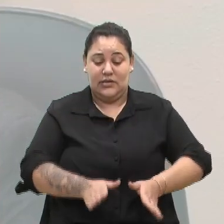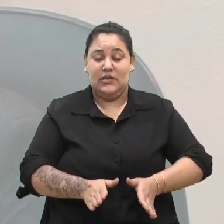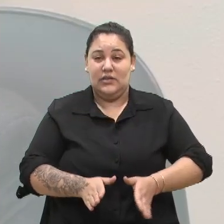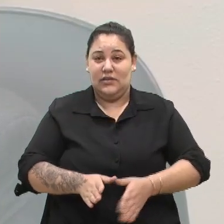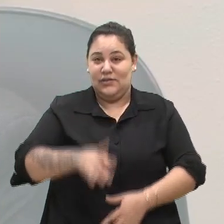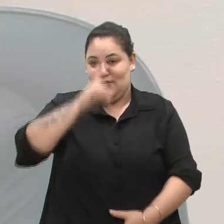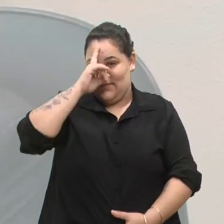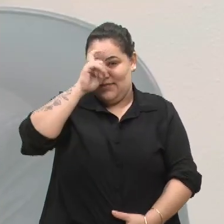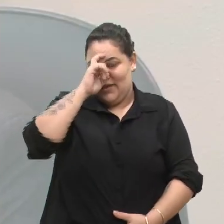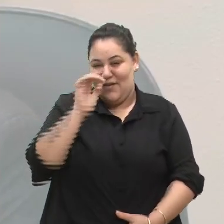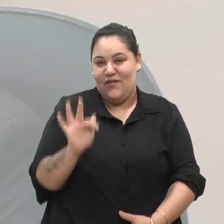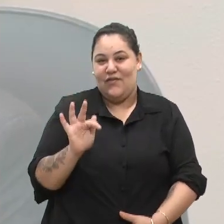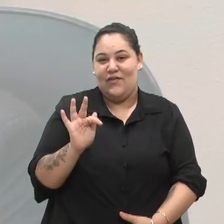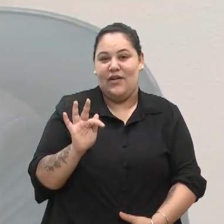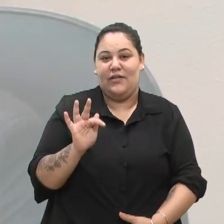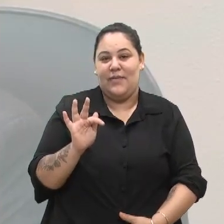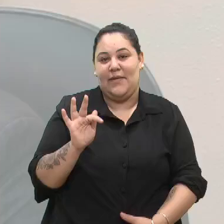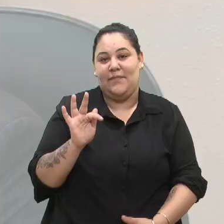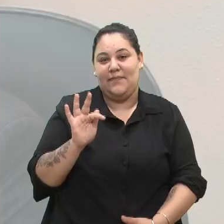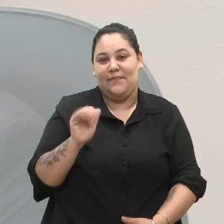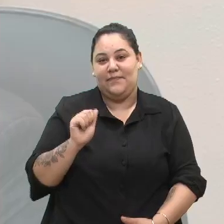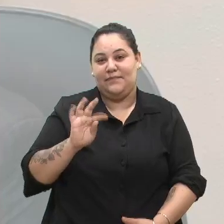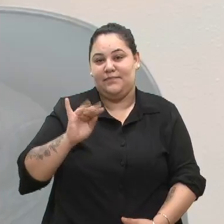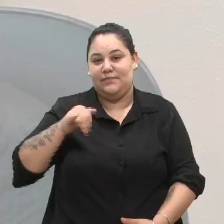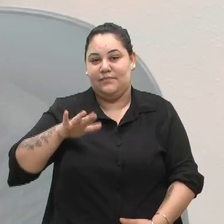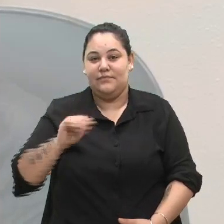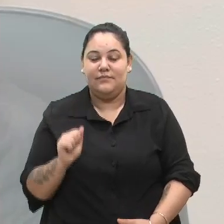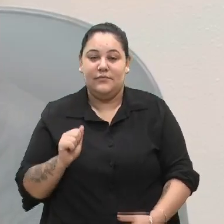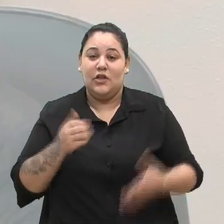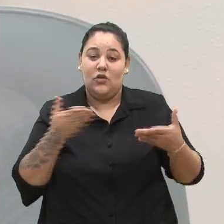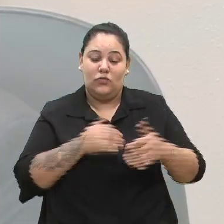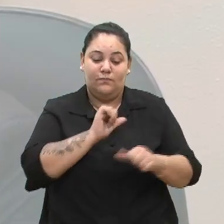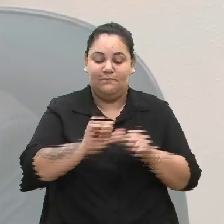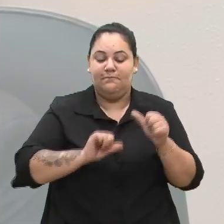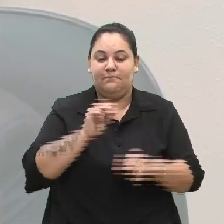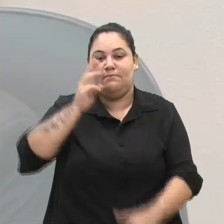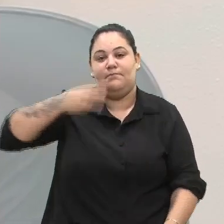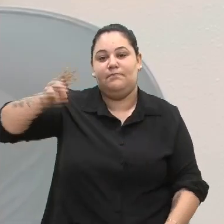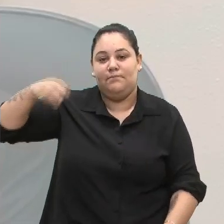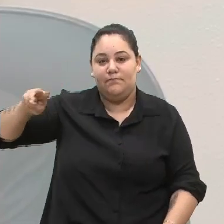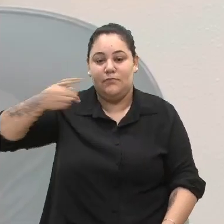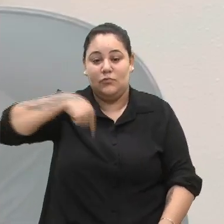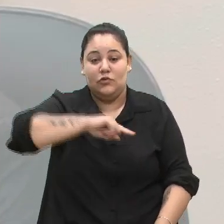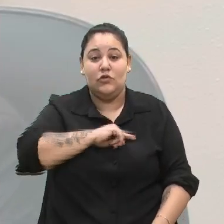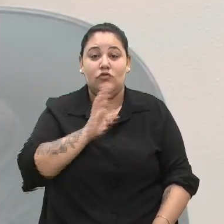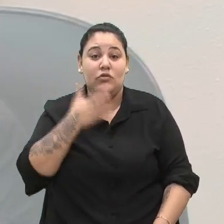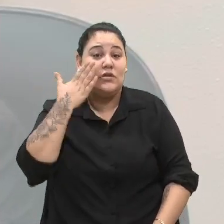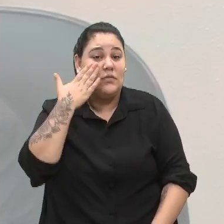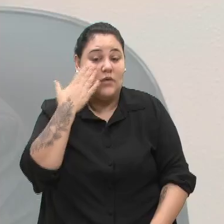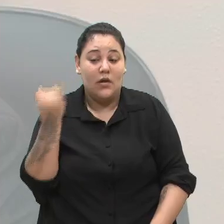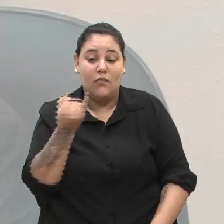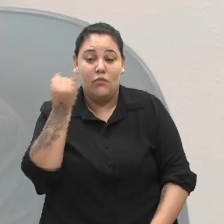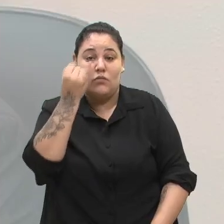Fátima, Geraldo, hoje Virvi Ramos, e a gente sabe da importância que tem para Caxias do